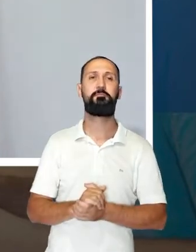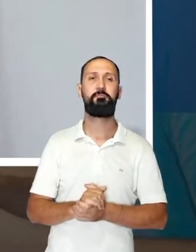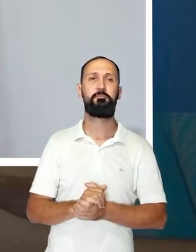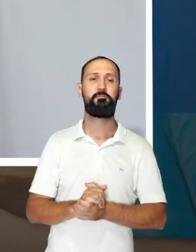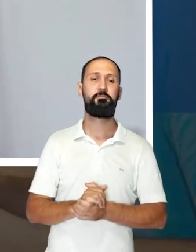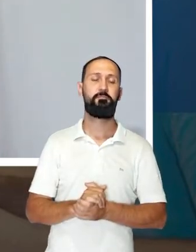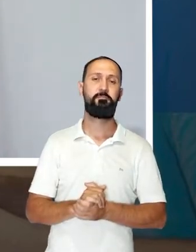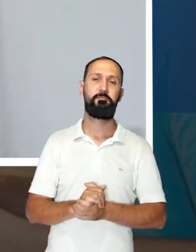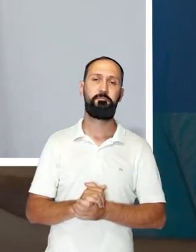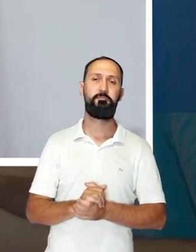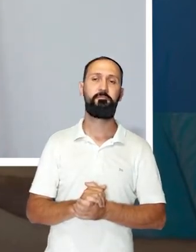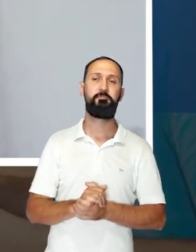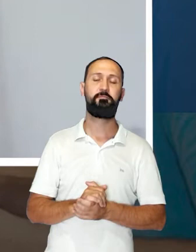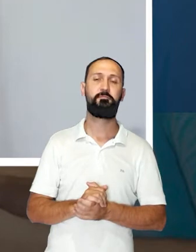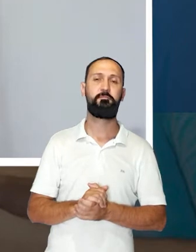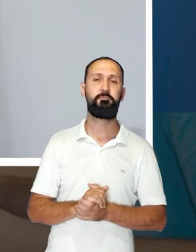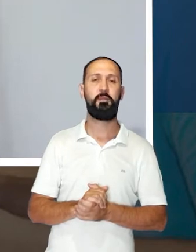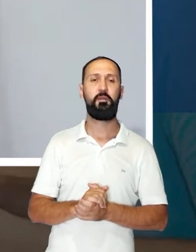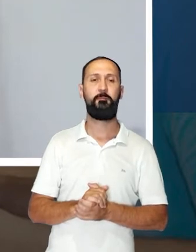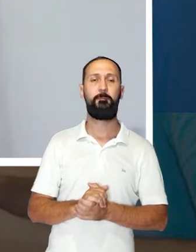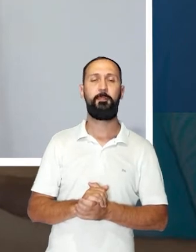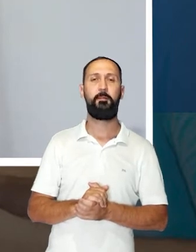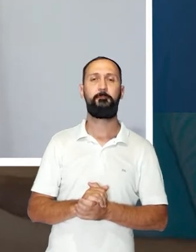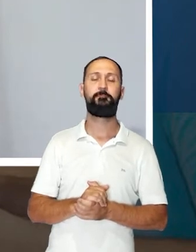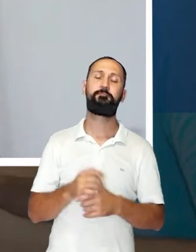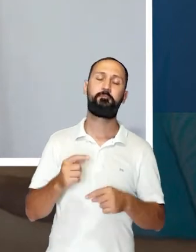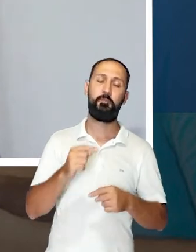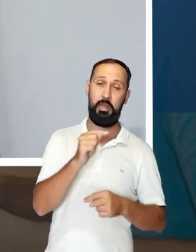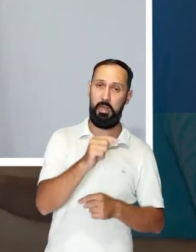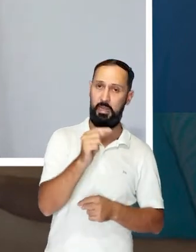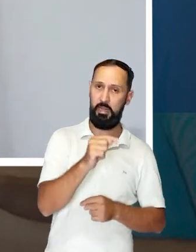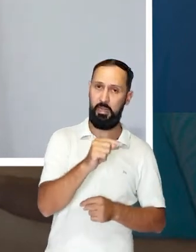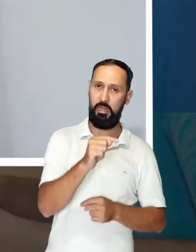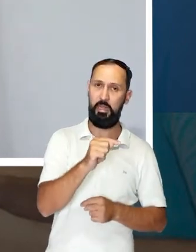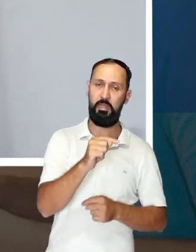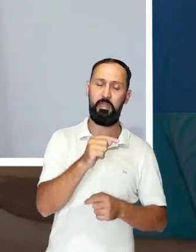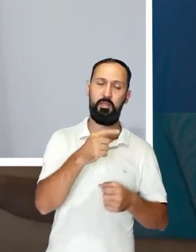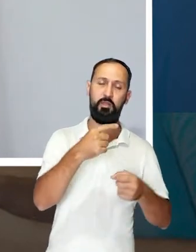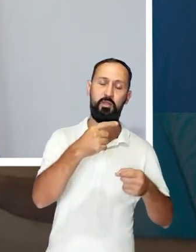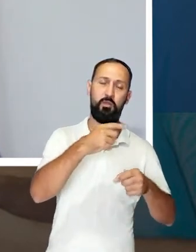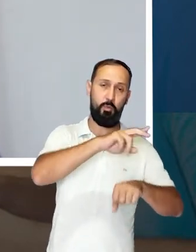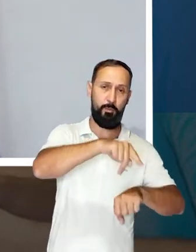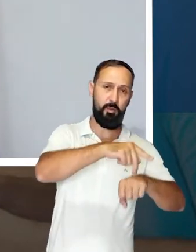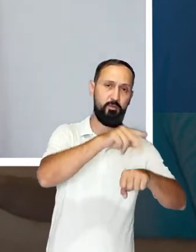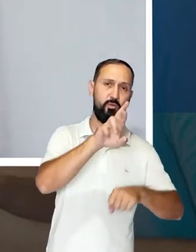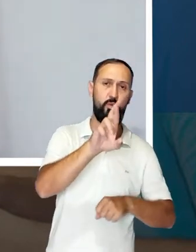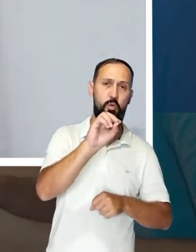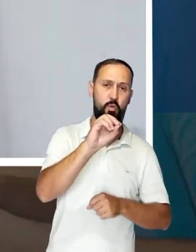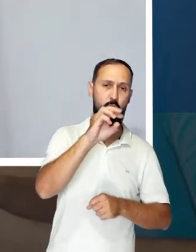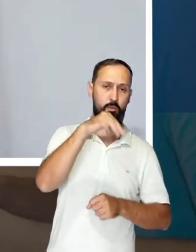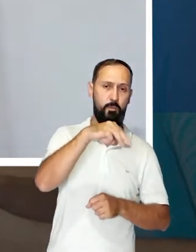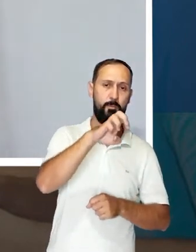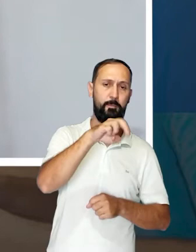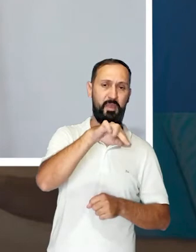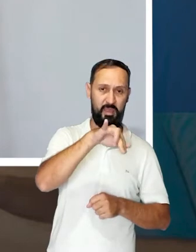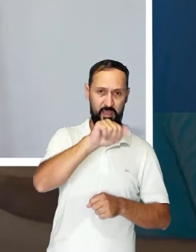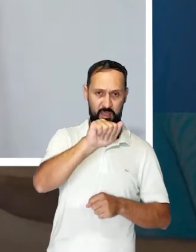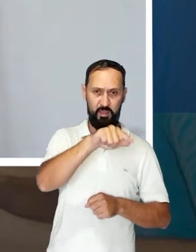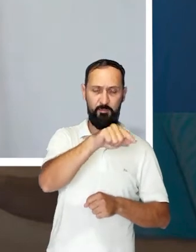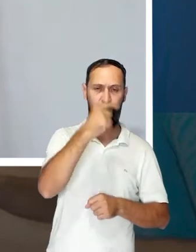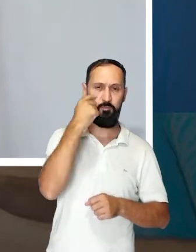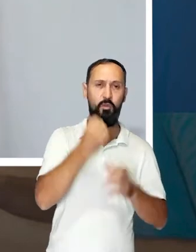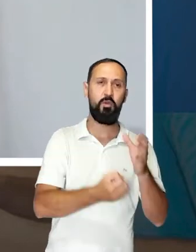crença popular, né? A crença nesses mitos, nessas coisas. Enquanto na Romênia, como eu falei, o